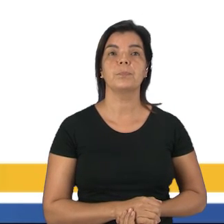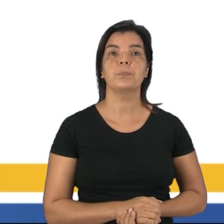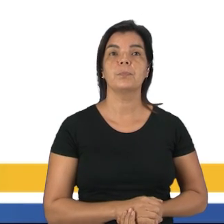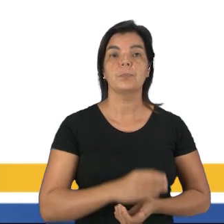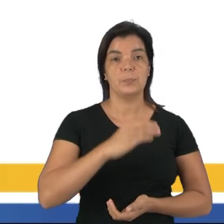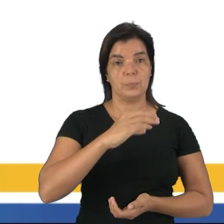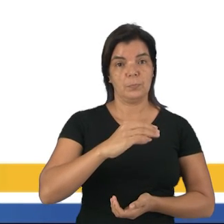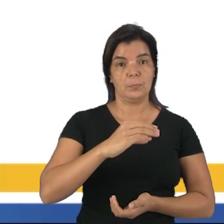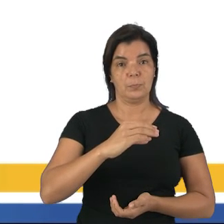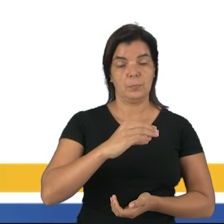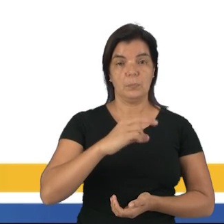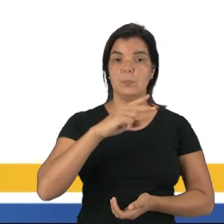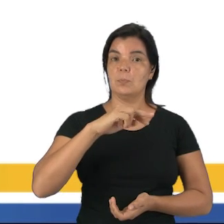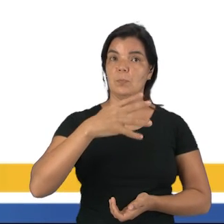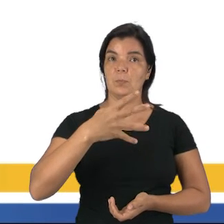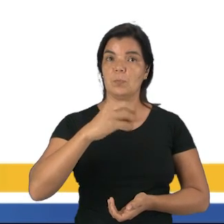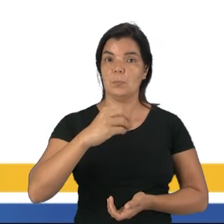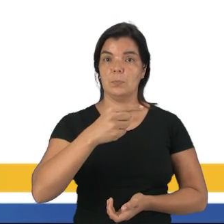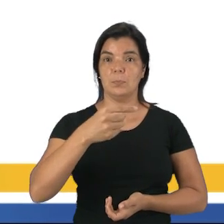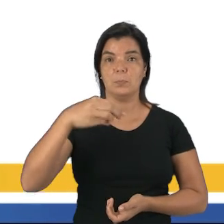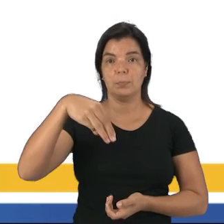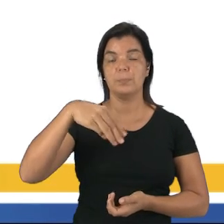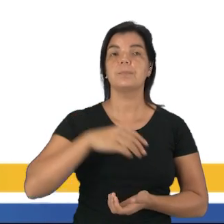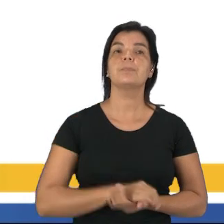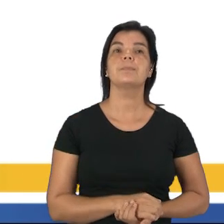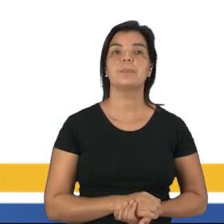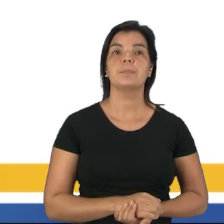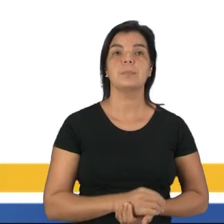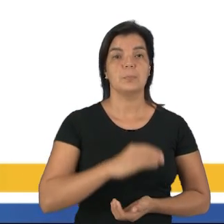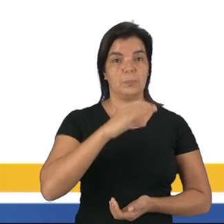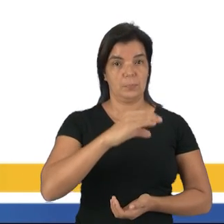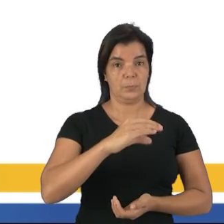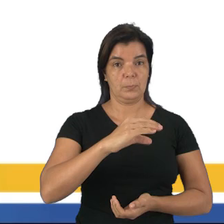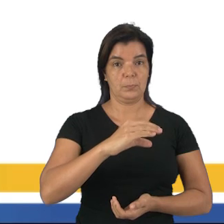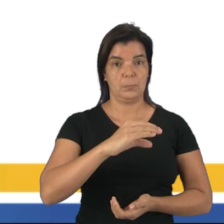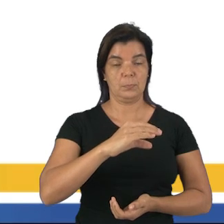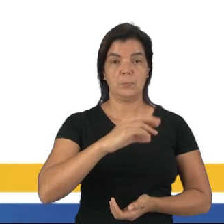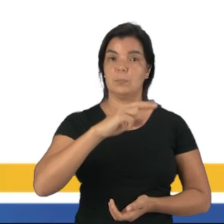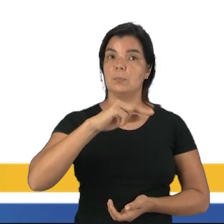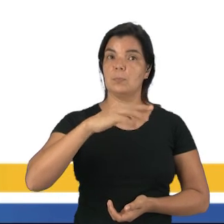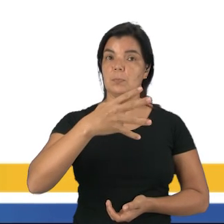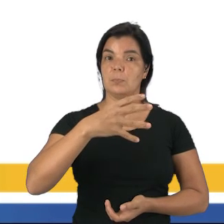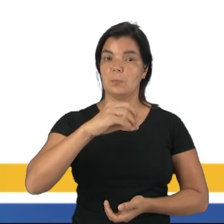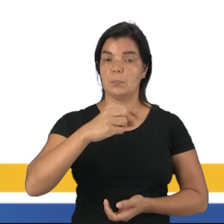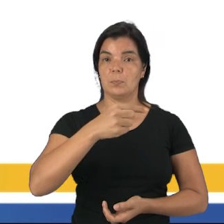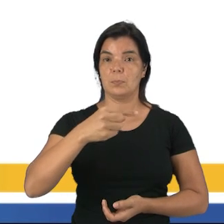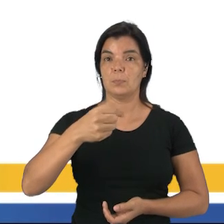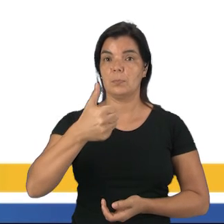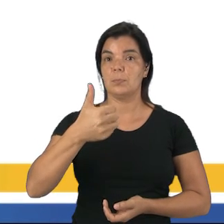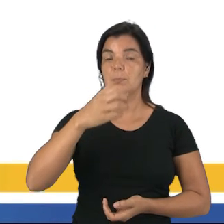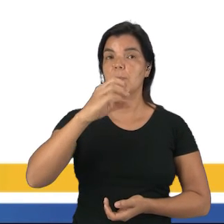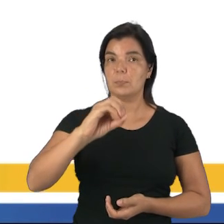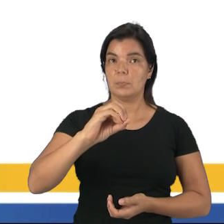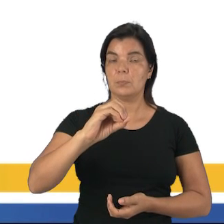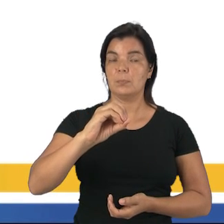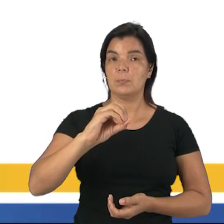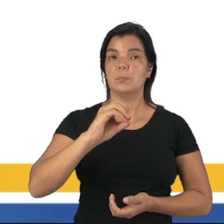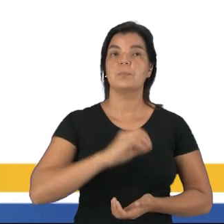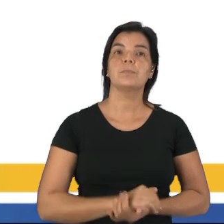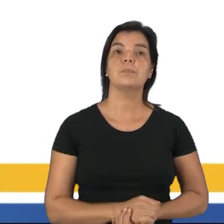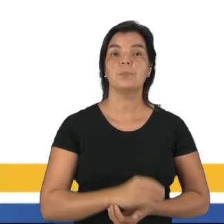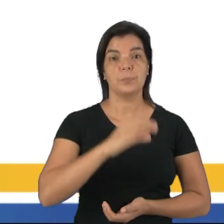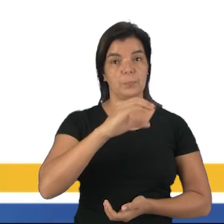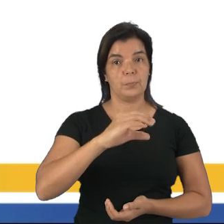equação. Eu tenho que c é igual a 40 menos m. Então, vamos colocar que a quantidade de carros é 40 menos